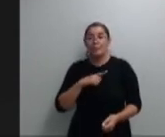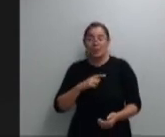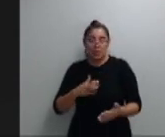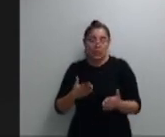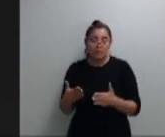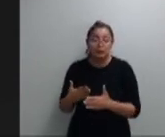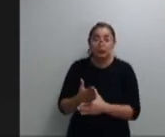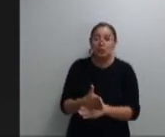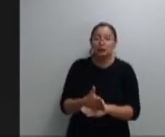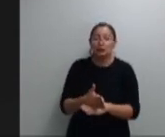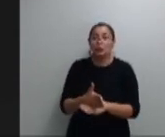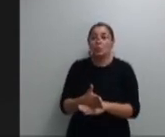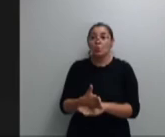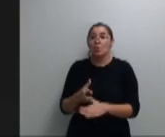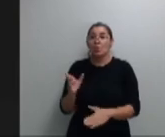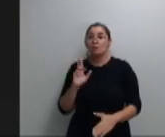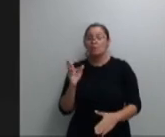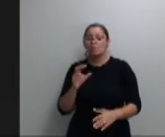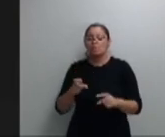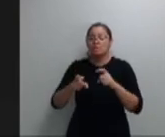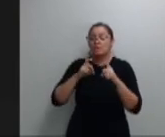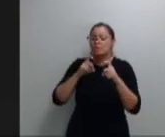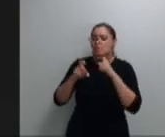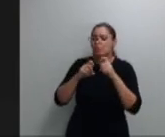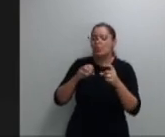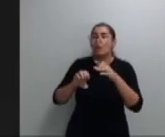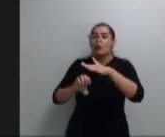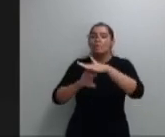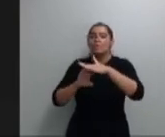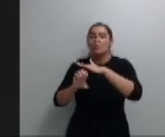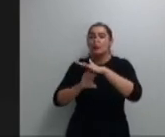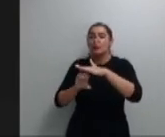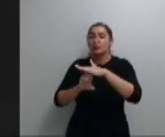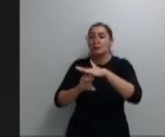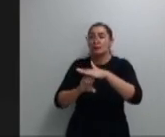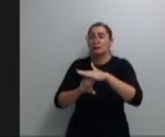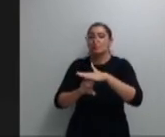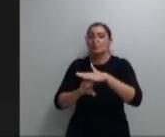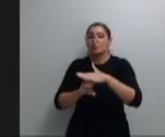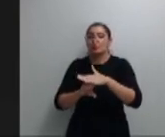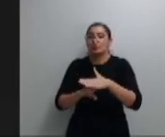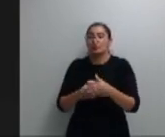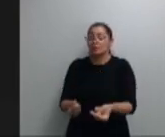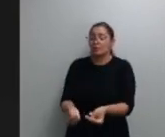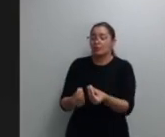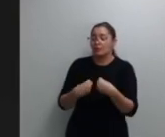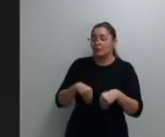controlador à administração da empresa cujo controle societário está sendo adquirido